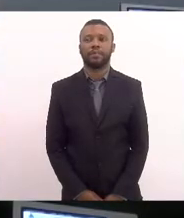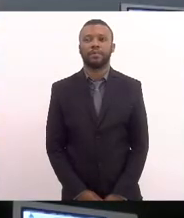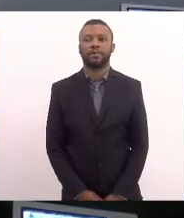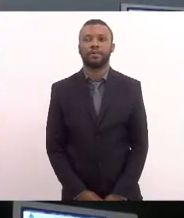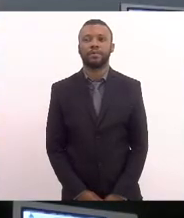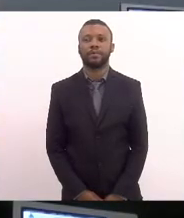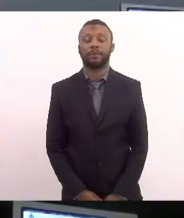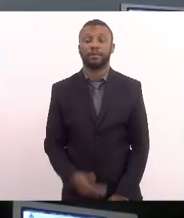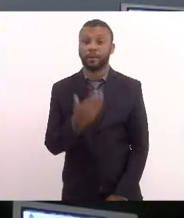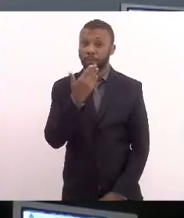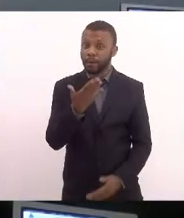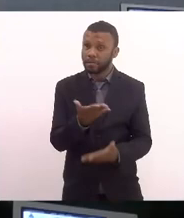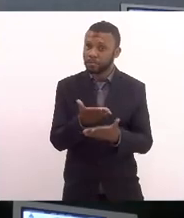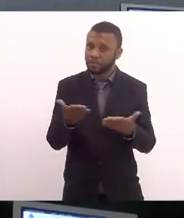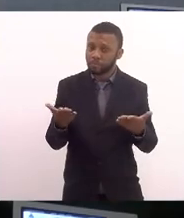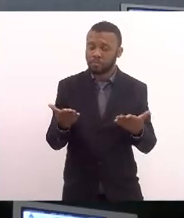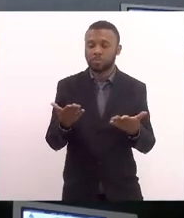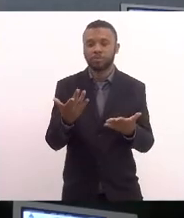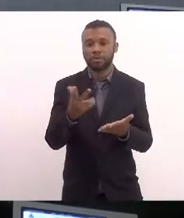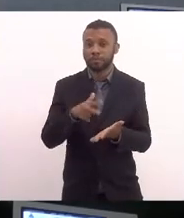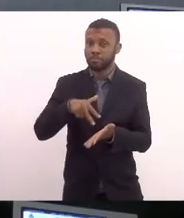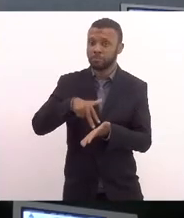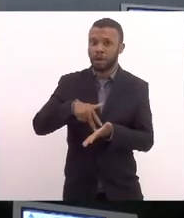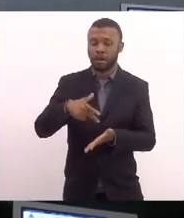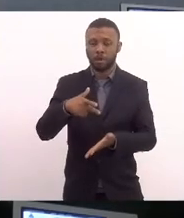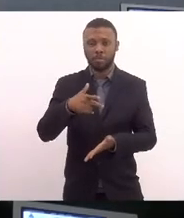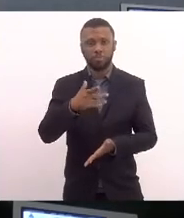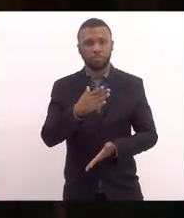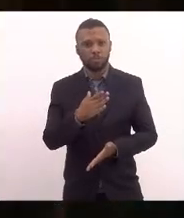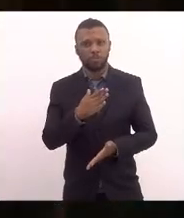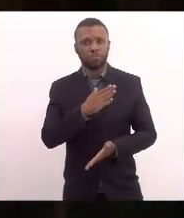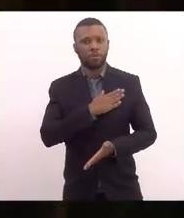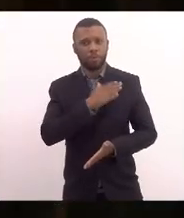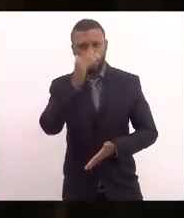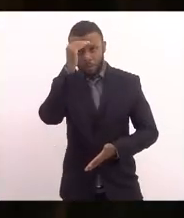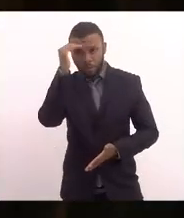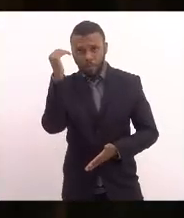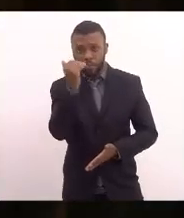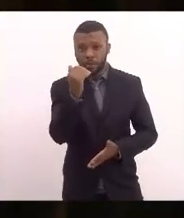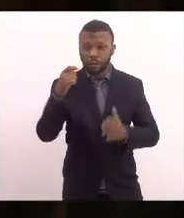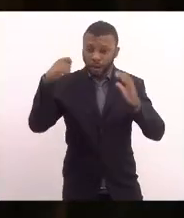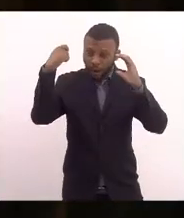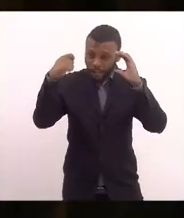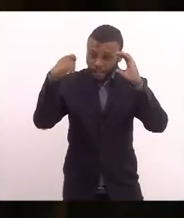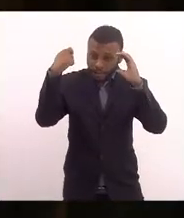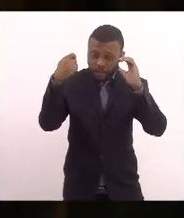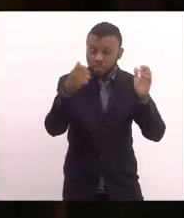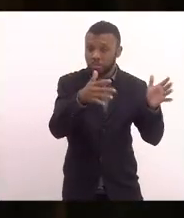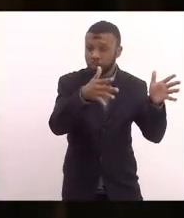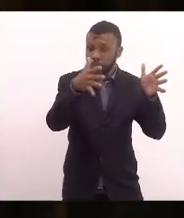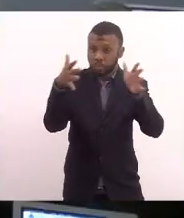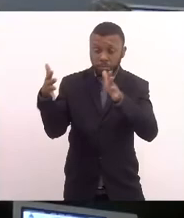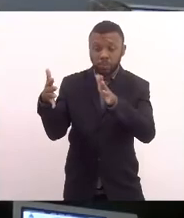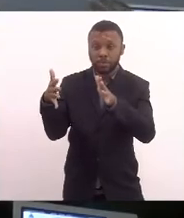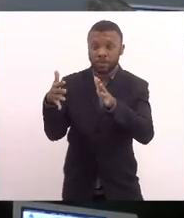Peço a todos que se coloquem em posição de respeito para o vídeo com o rito de apagamento da lâmpada.